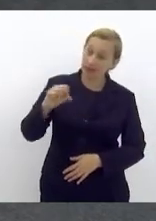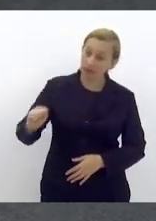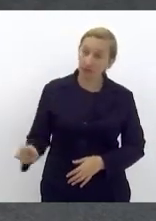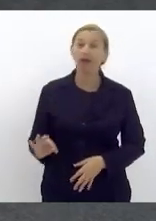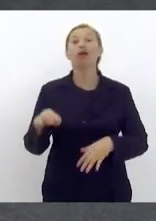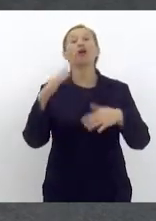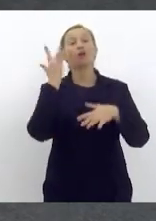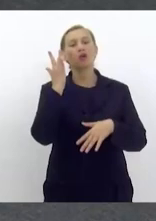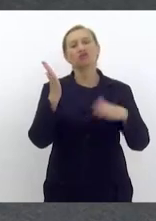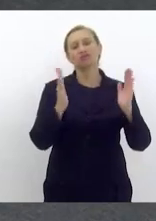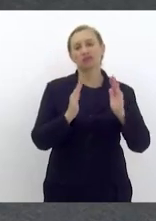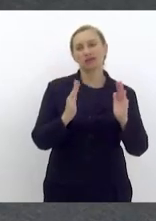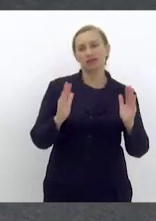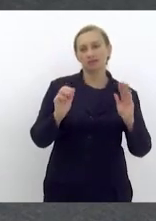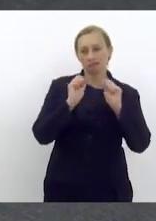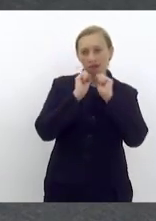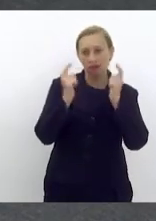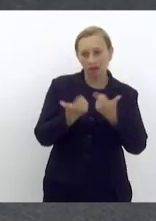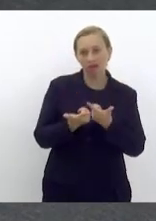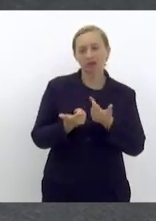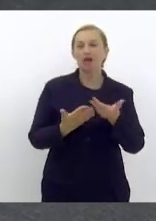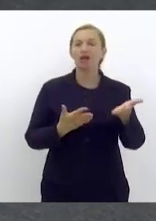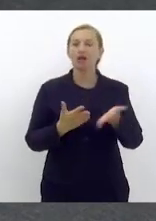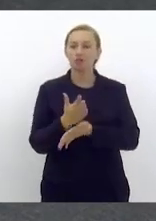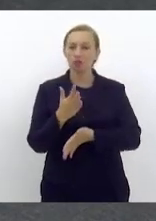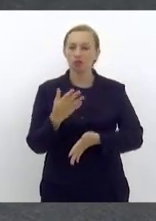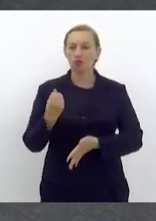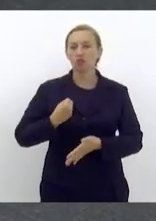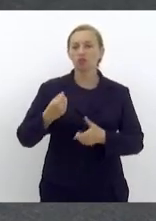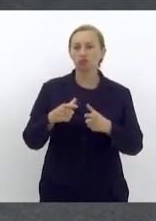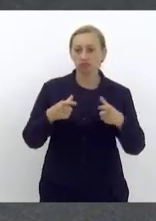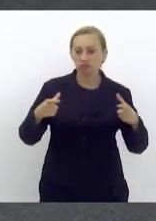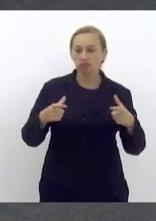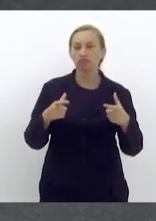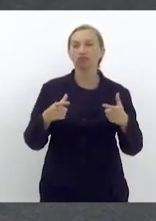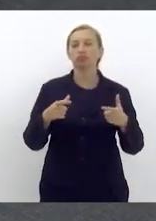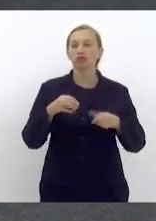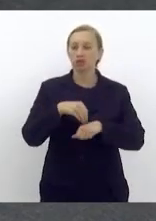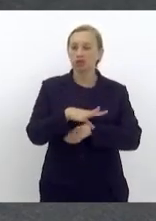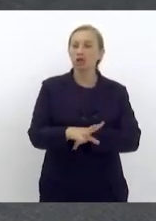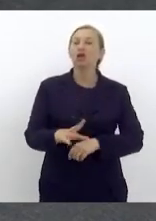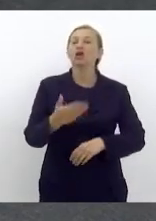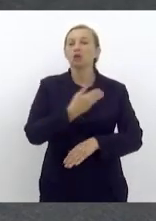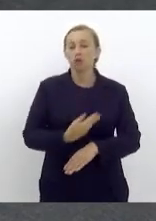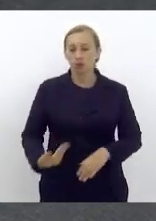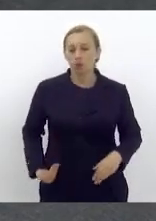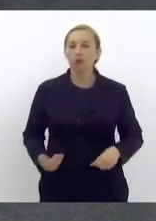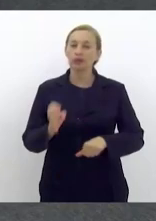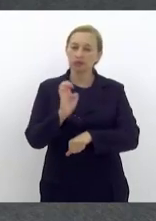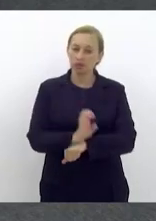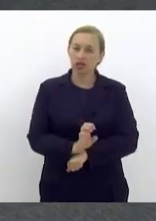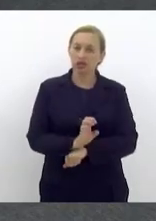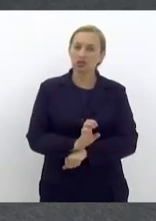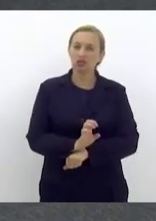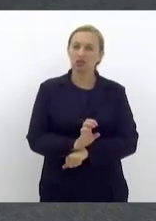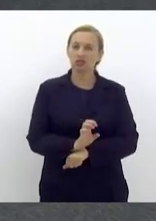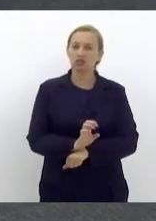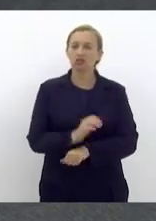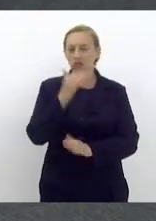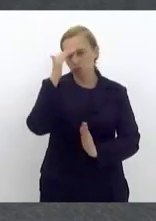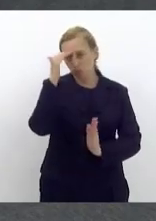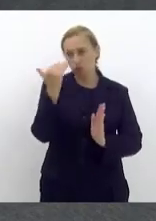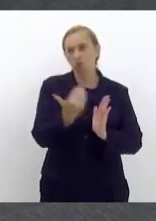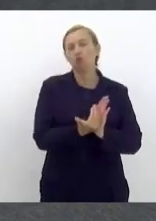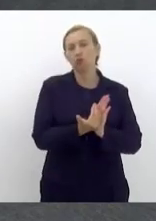essa casa, de conjunto, tem que aprovar por unanimidade essa indicação e que o governo do Estado faça o